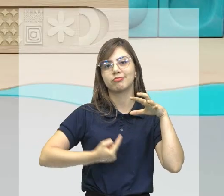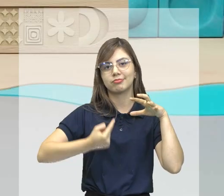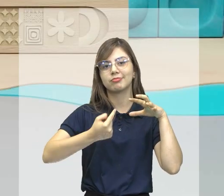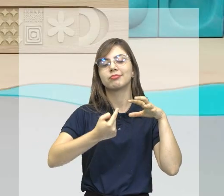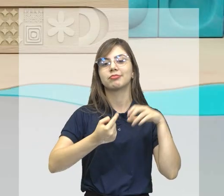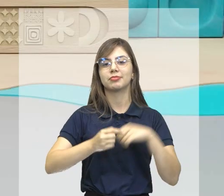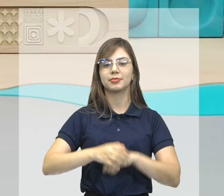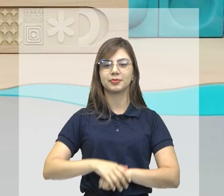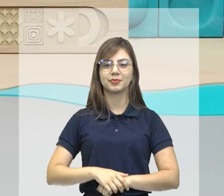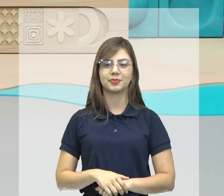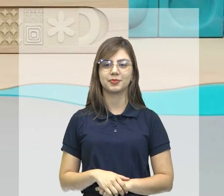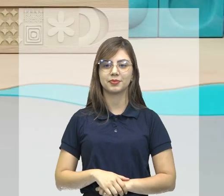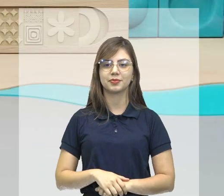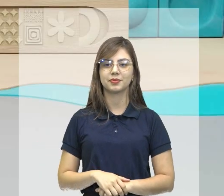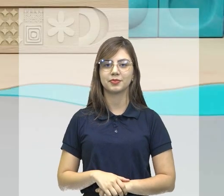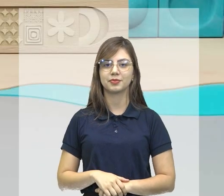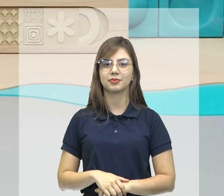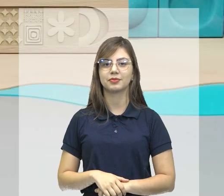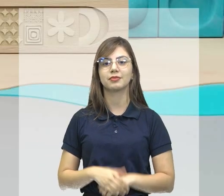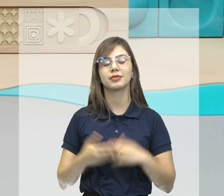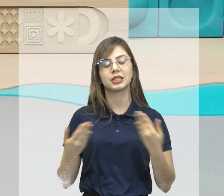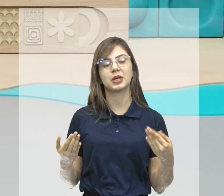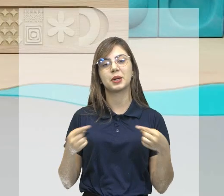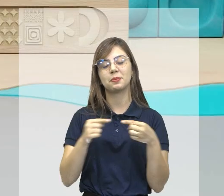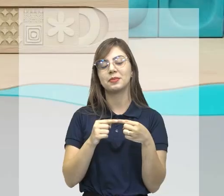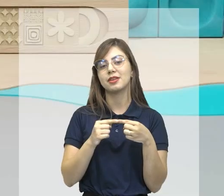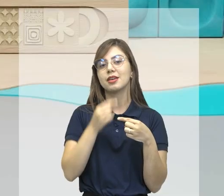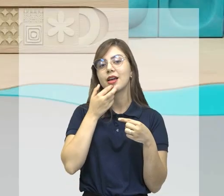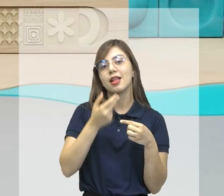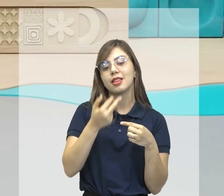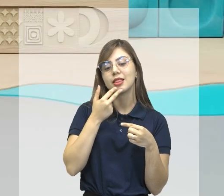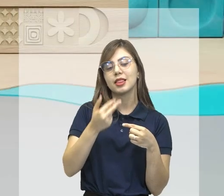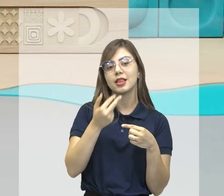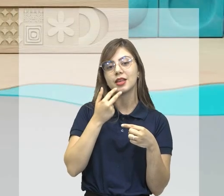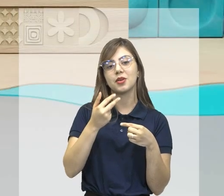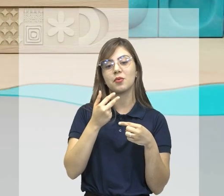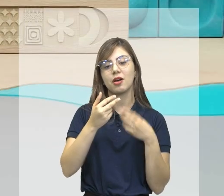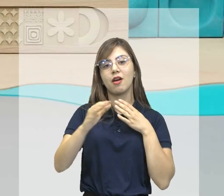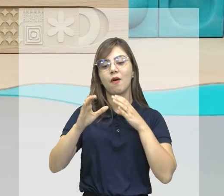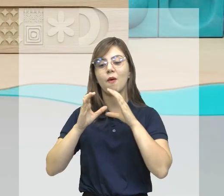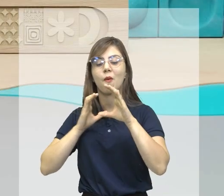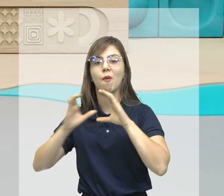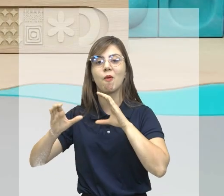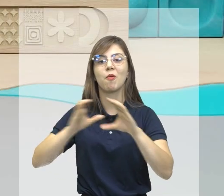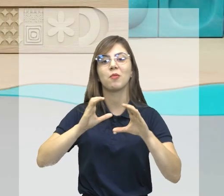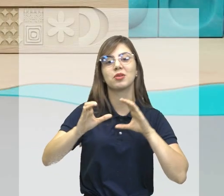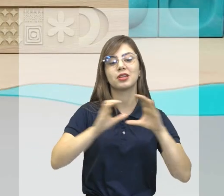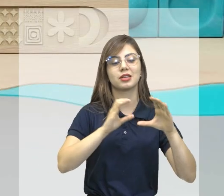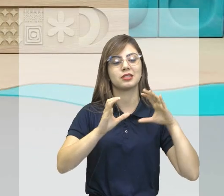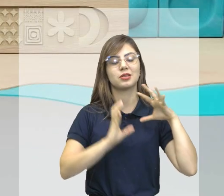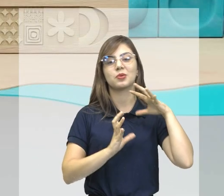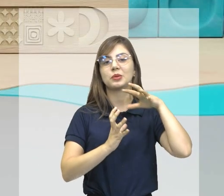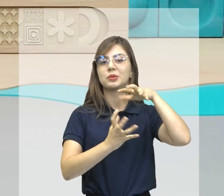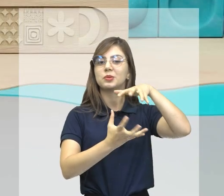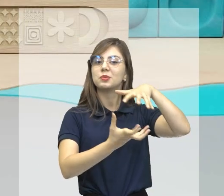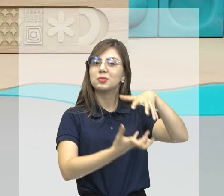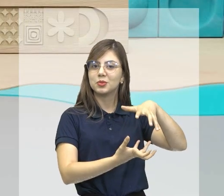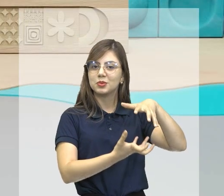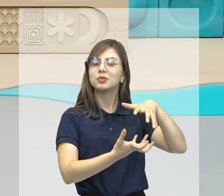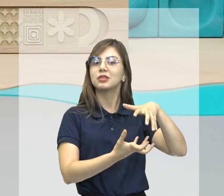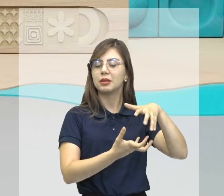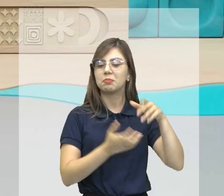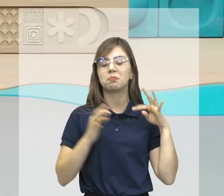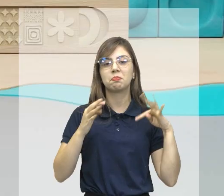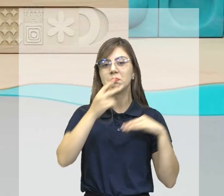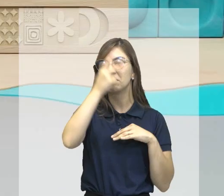mundo todo. Então, por isso que ela é chamada de língua franca. É utilizada por várias pessoas de